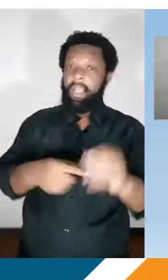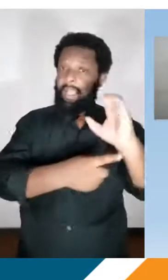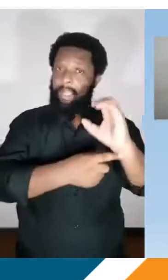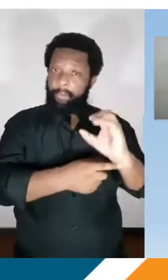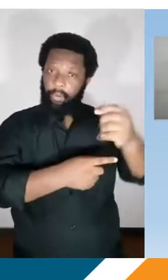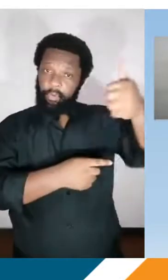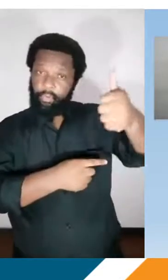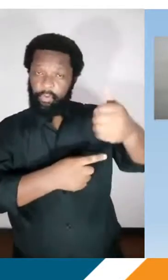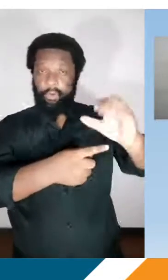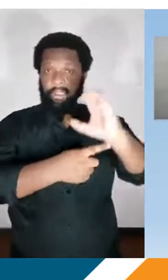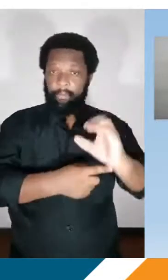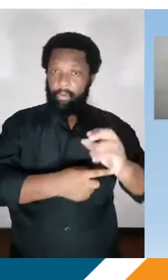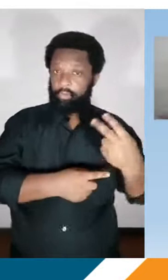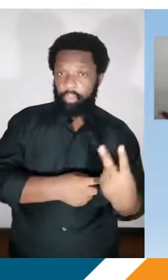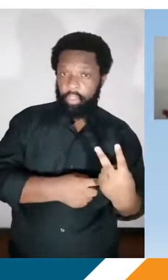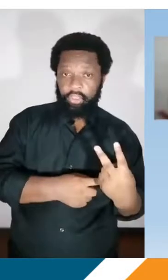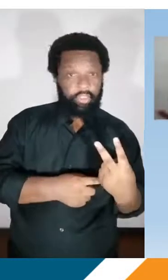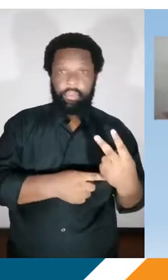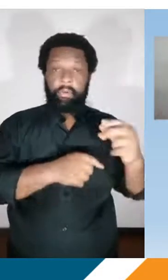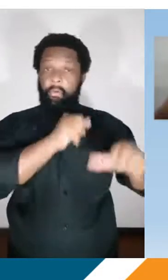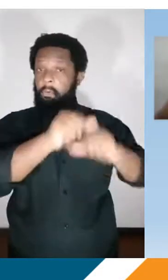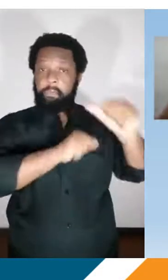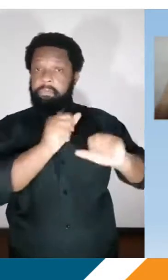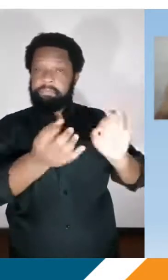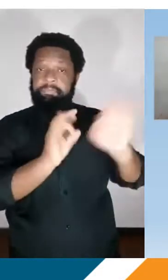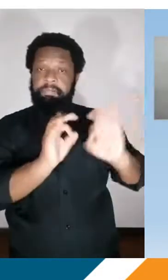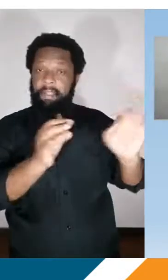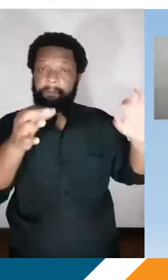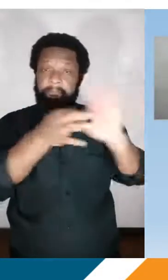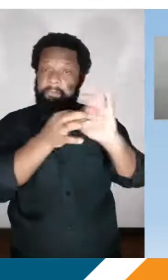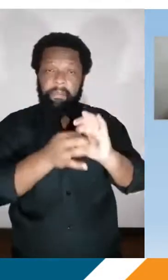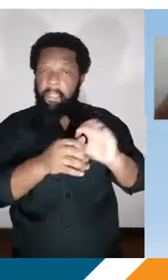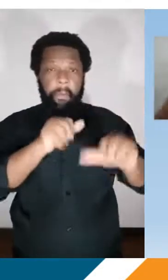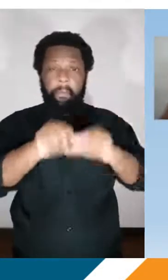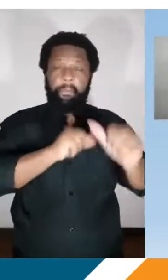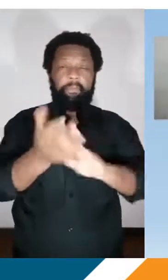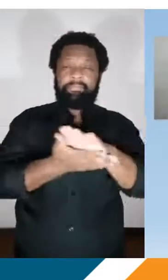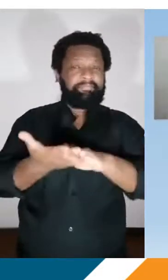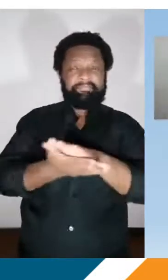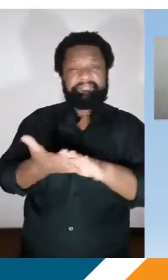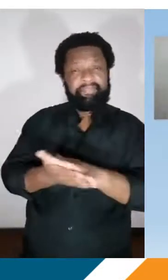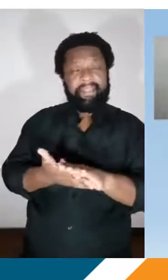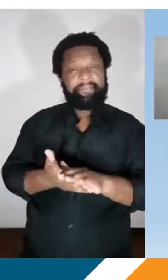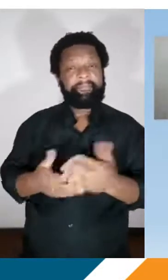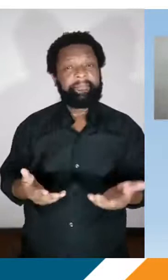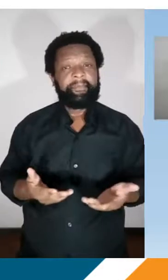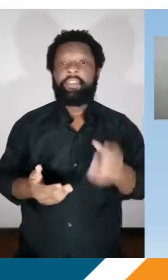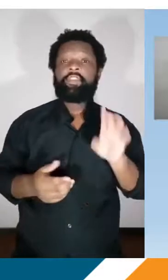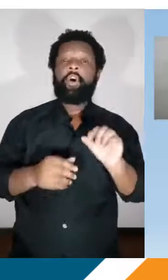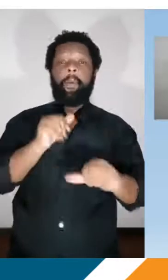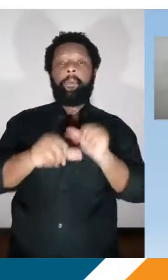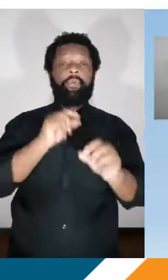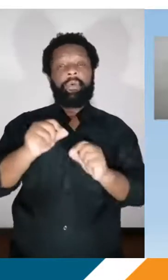carbono 1 quanto no carbono 2, não está mudando nada de conexão de um átomo para outro, mudando uma função, não está acontecendo nada